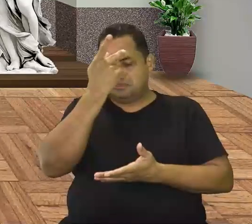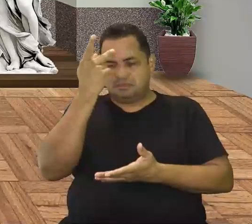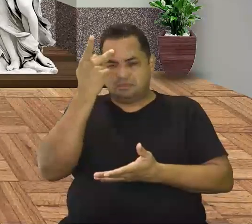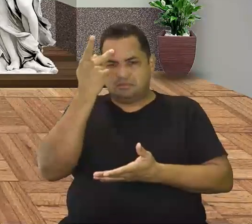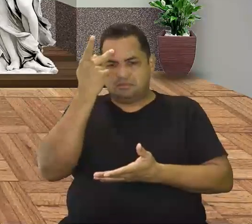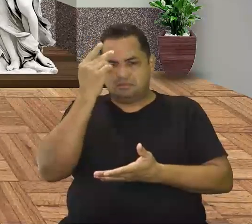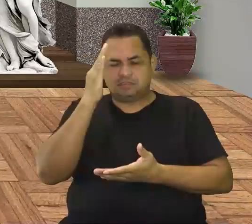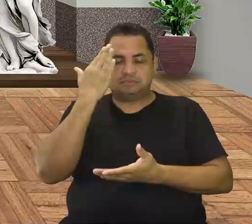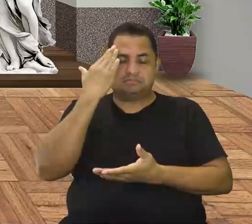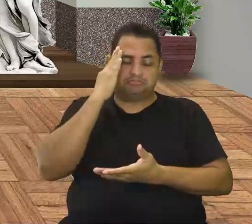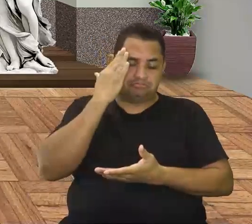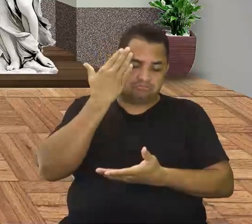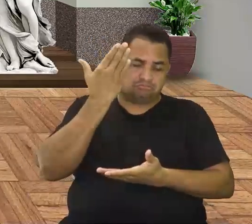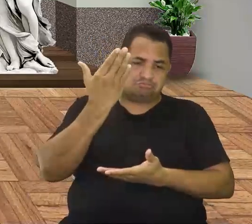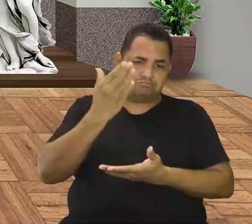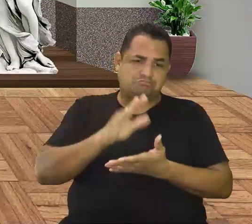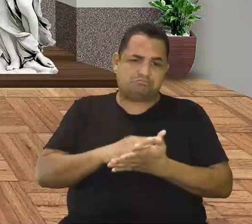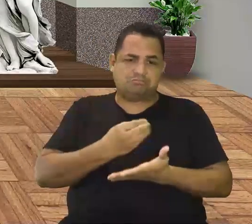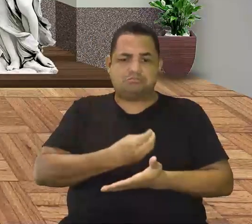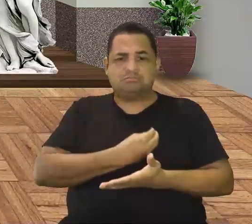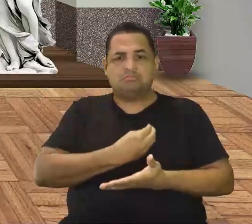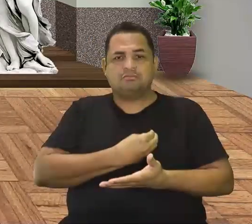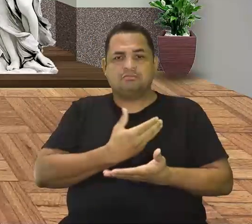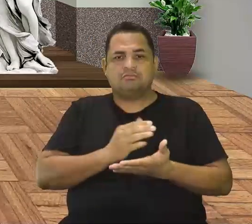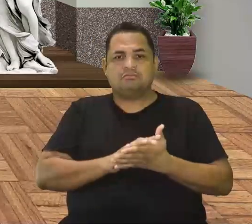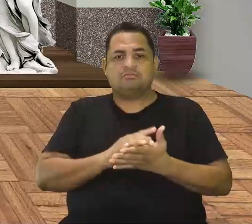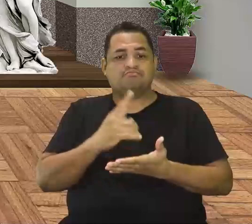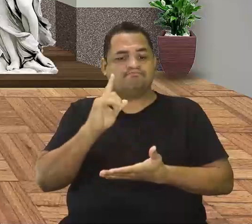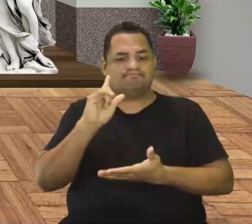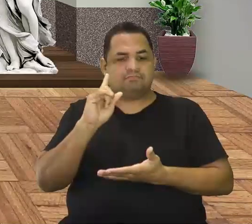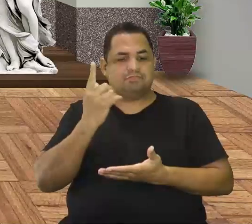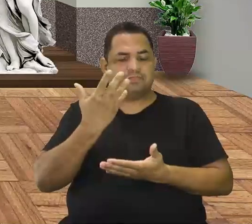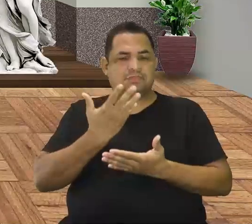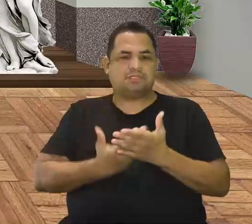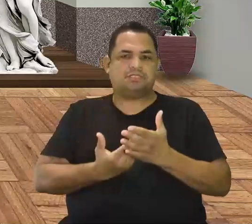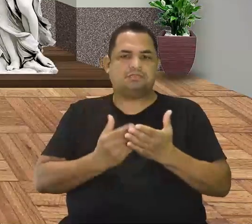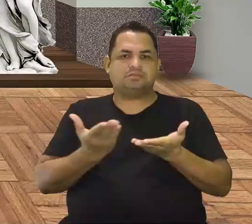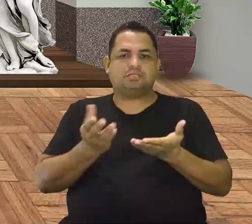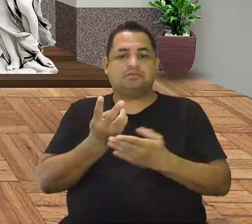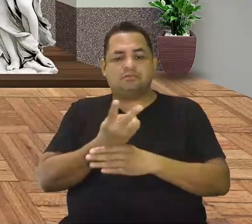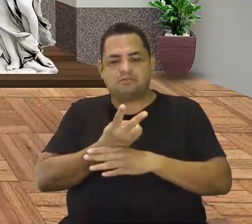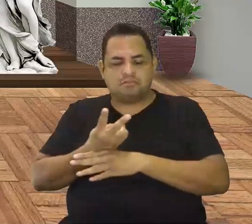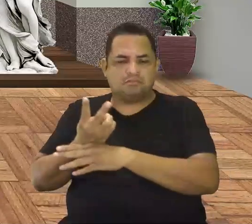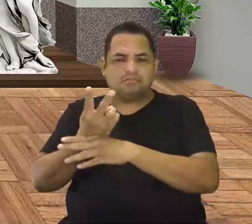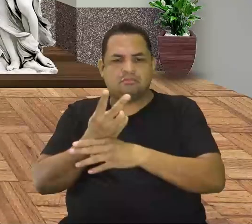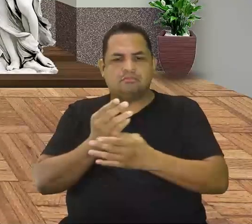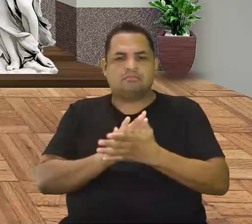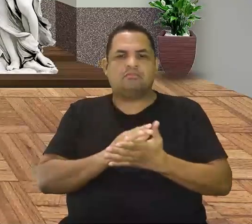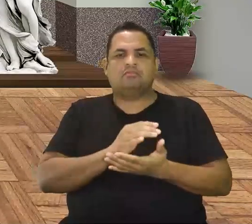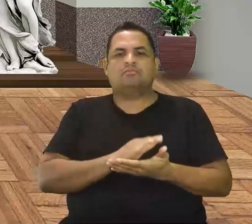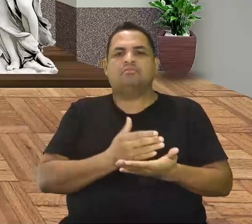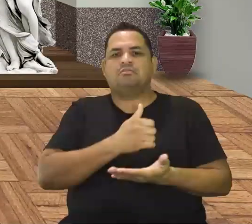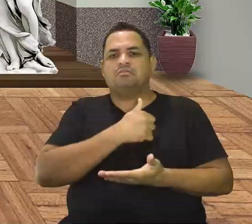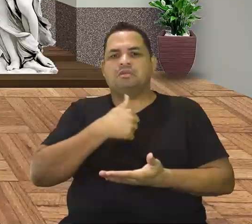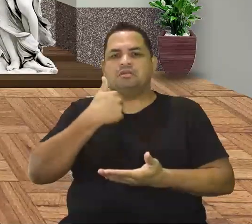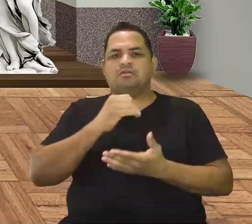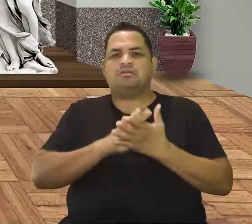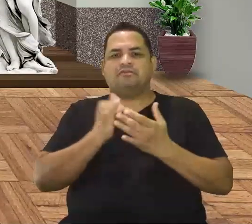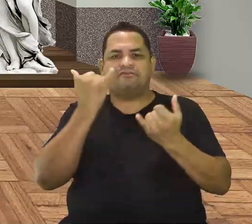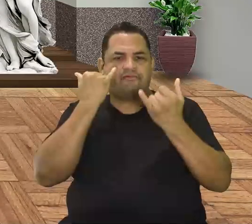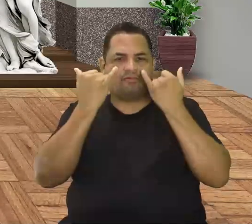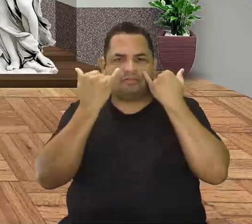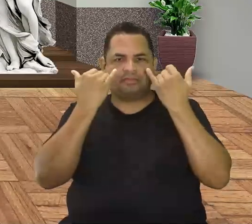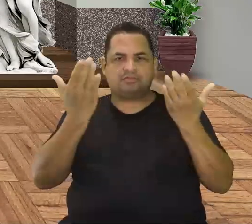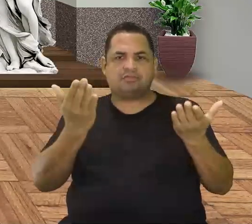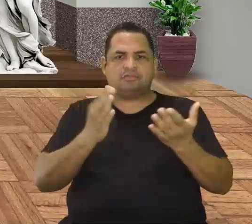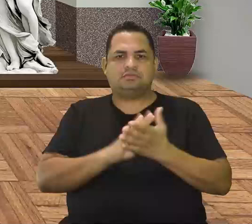mais entendidas, mais vividas, não acreditam e também vão buscar a verdade. Tá bom? Isso fica